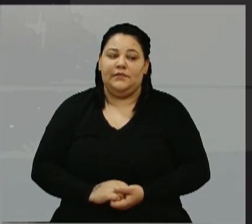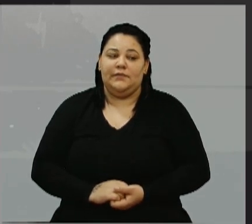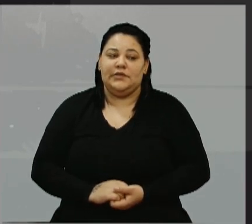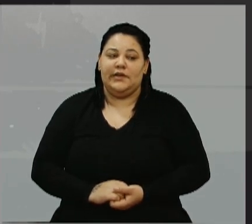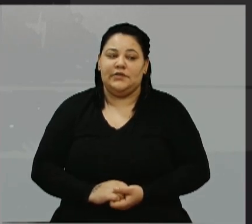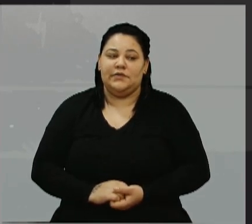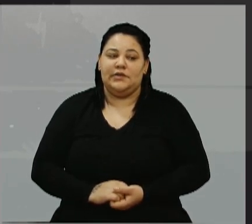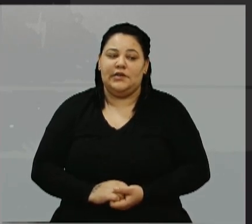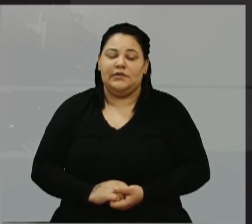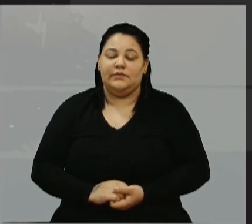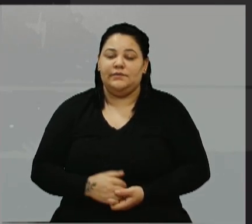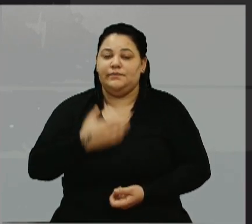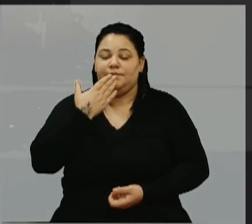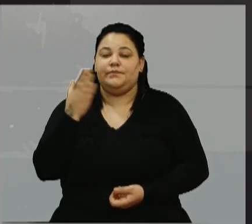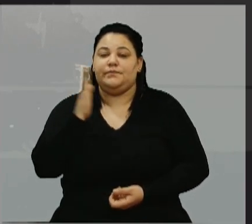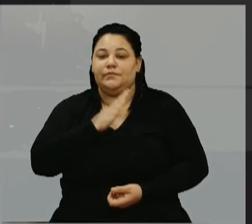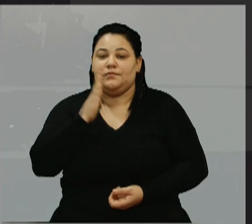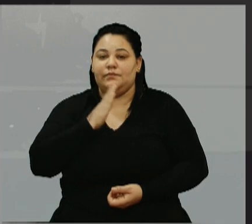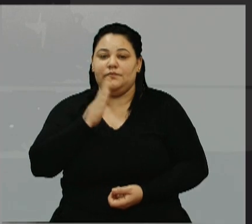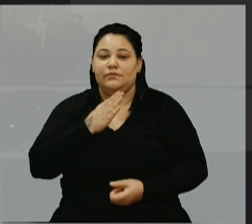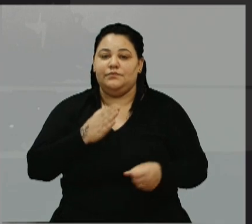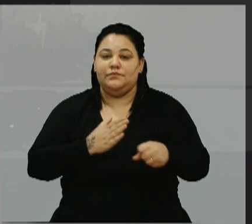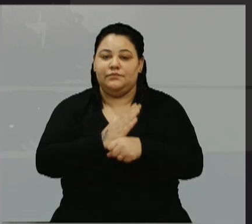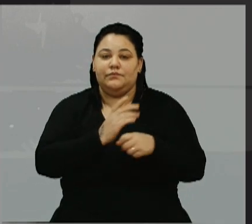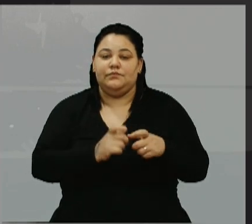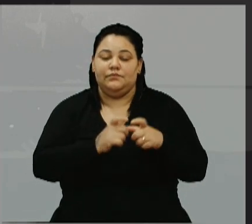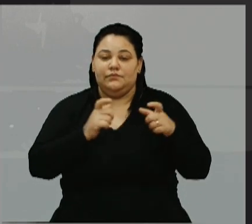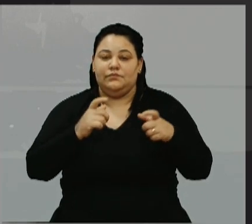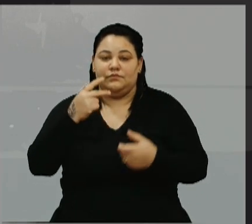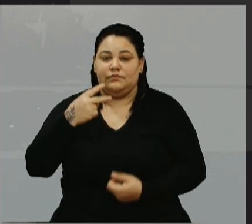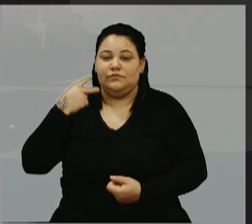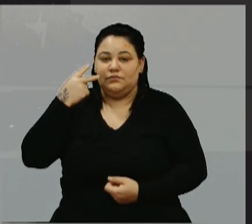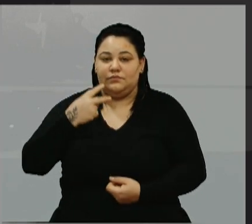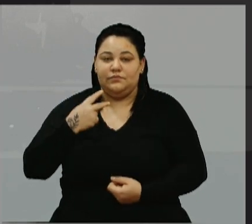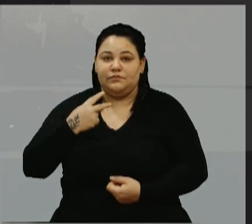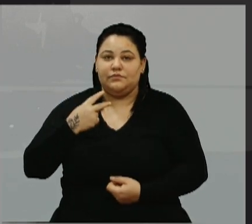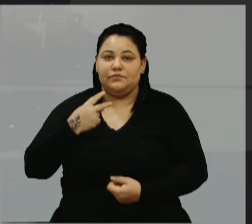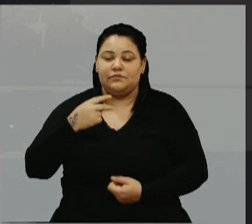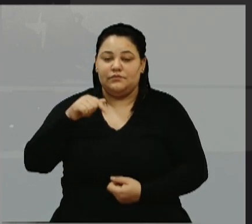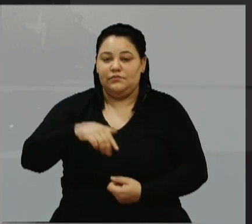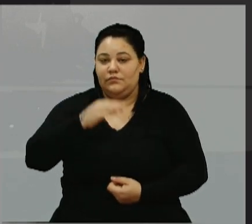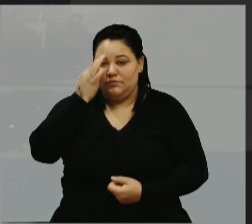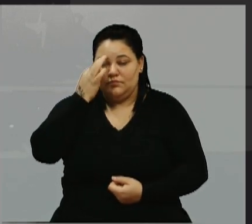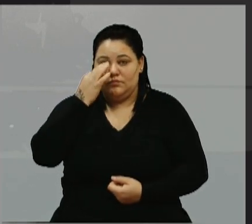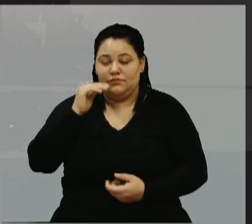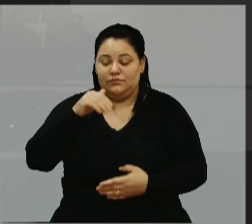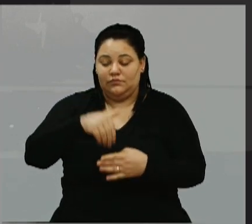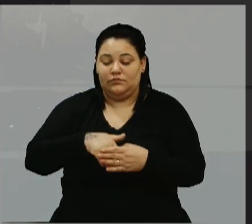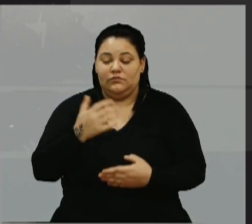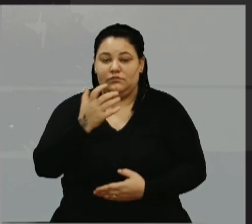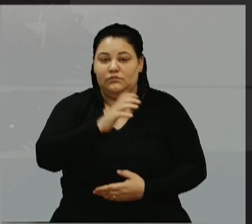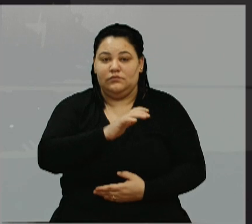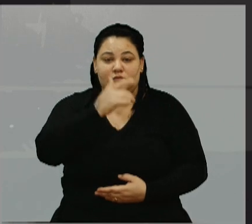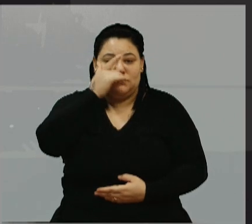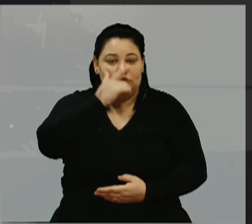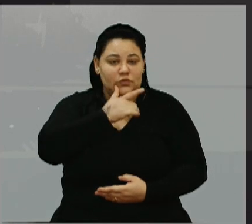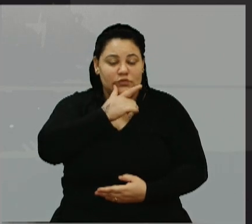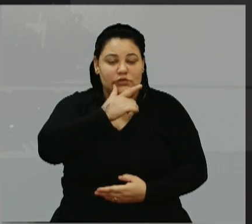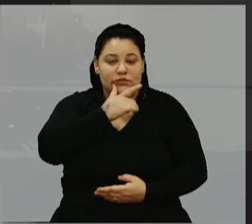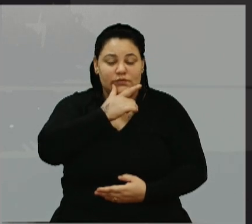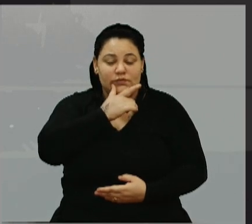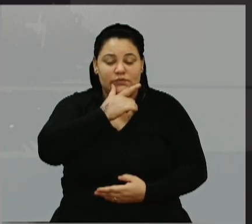O regime de urgência foi aprovado por maioria das vereadoras e vereadores, com votos contrários de Lucas